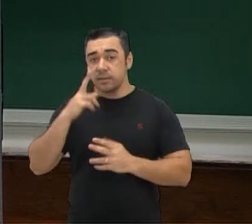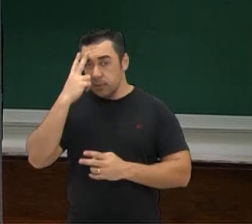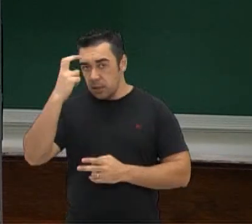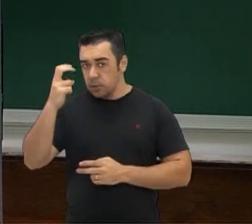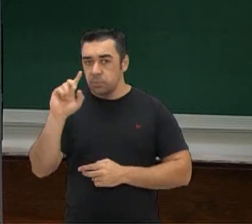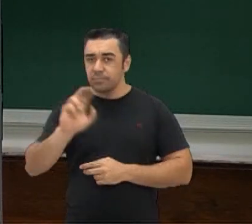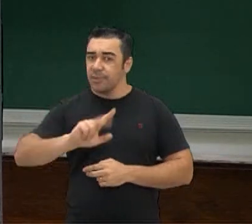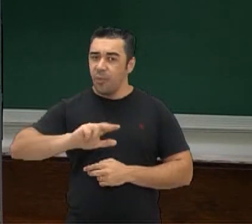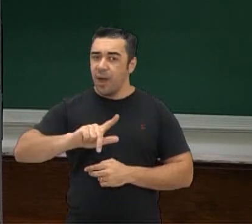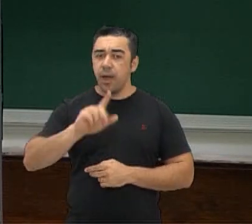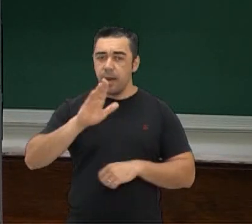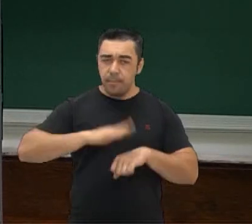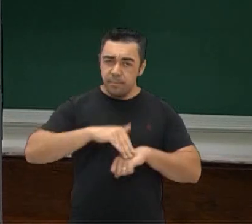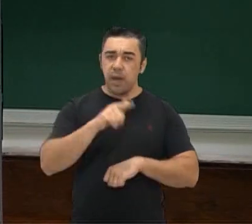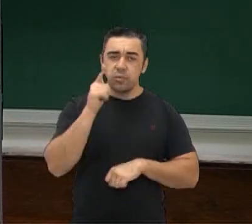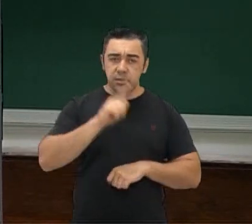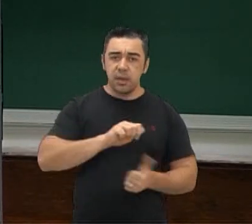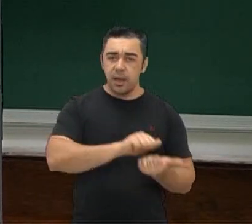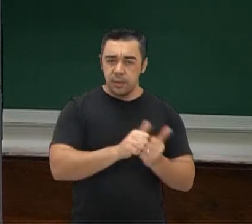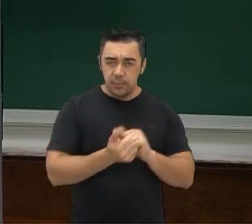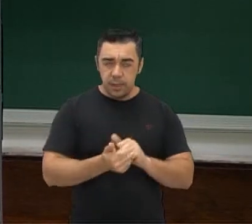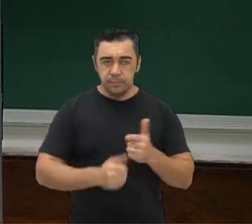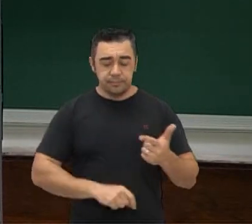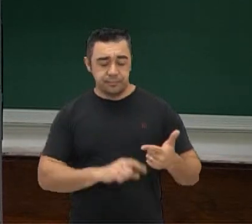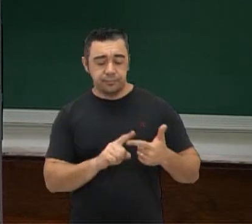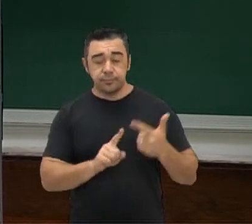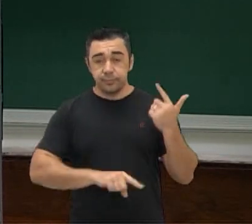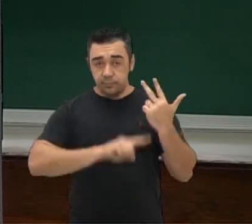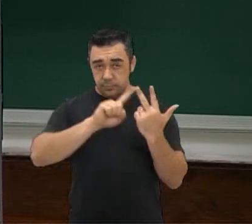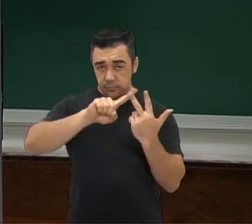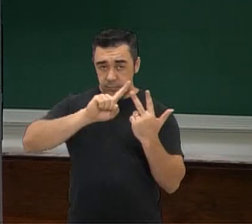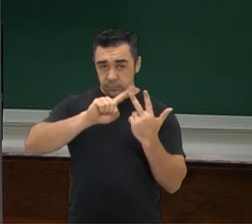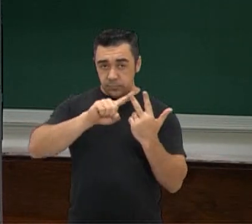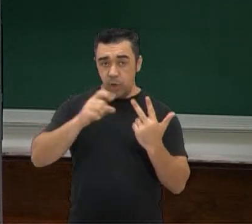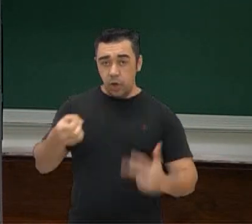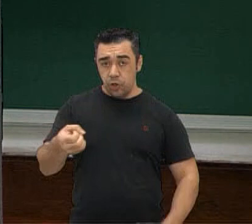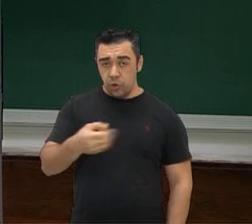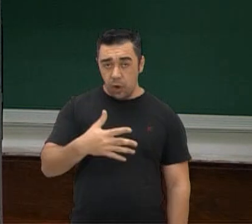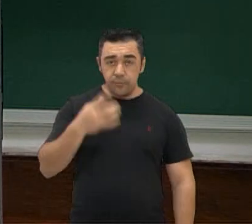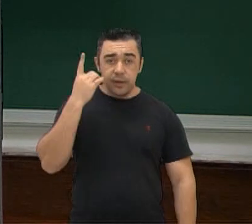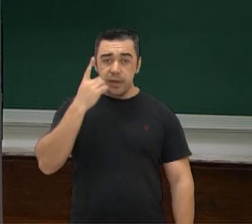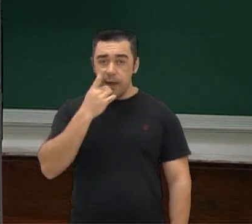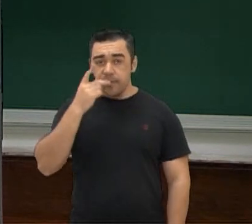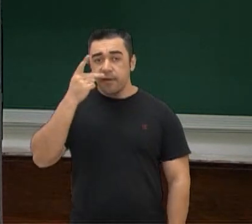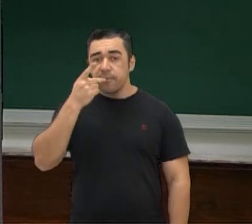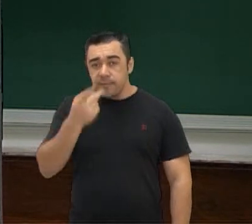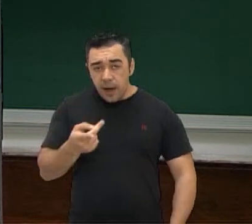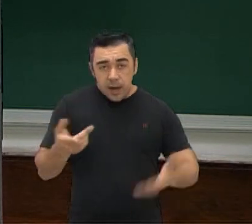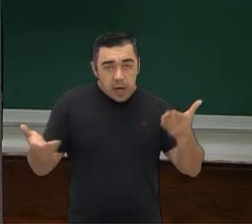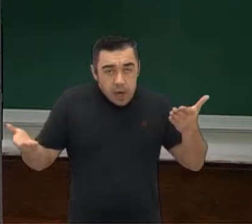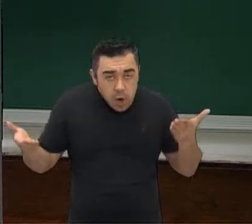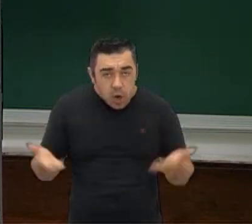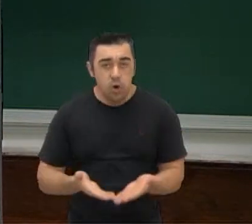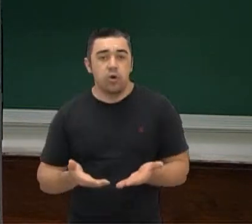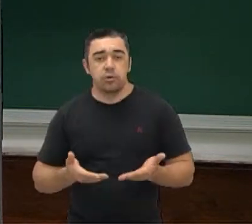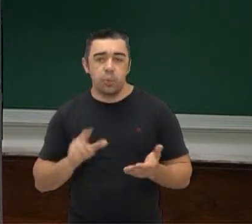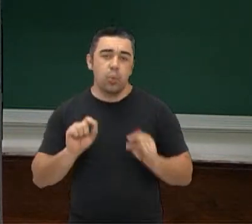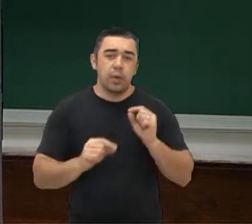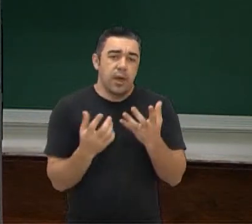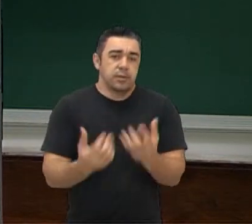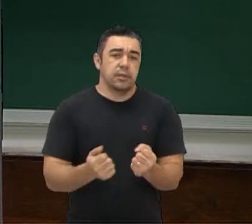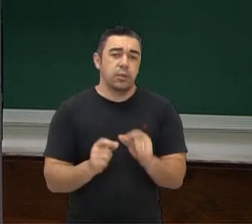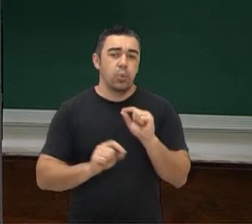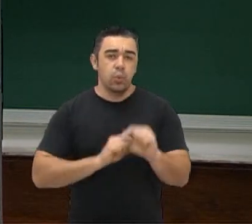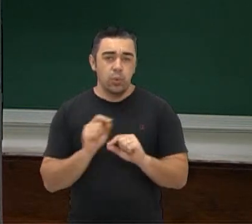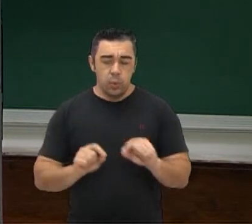adaptado, ok? E ainda tinha o neodarwinismo. O neodarwinismo, ou teoria sintética da evolução, é essa que a gente aceita atualmente. Que ela faz o quê?